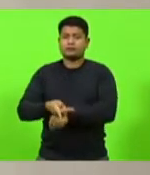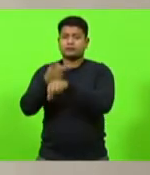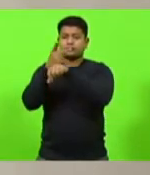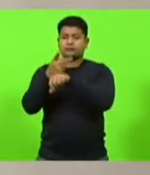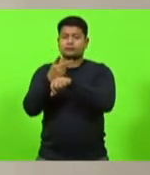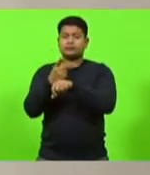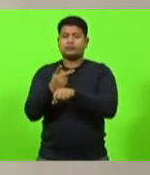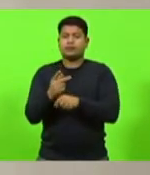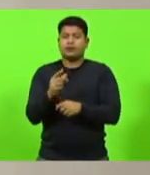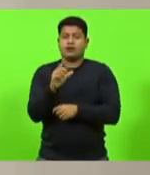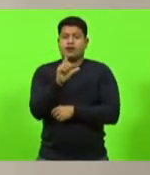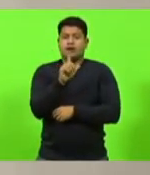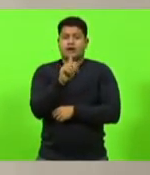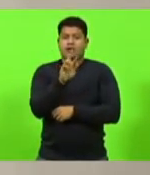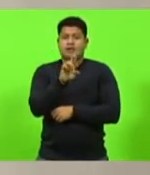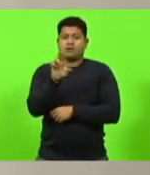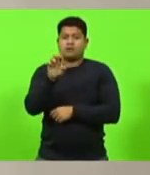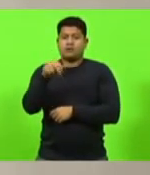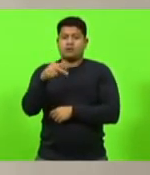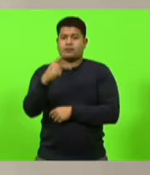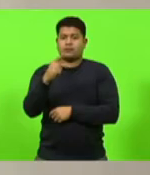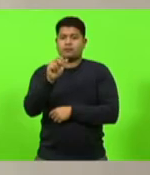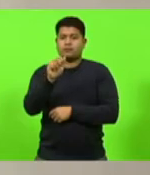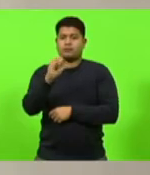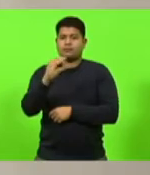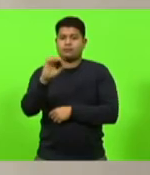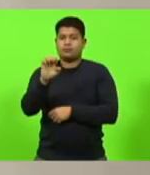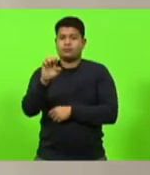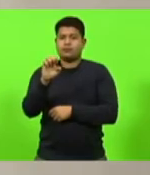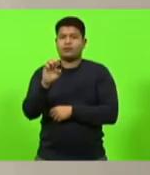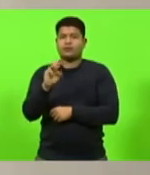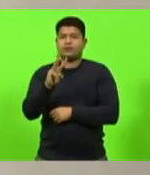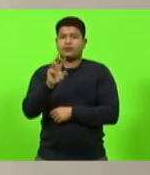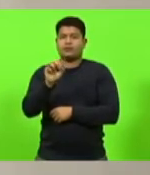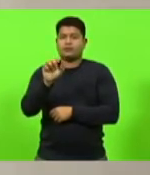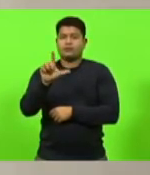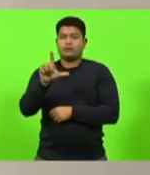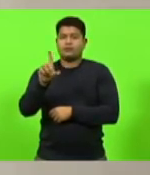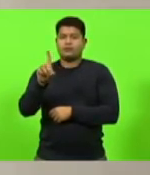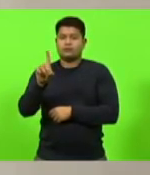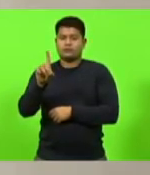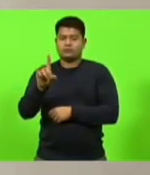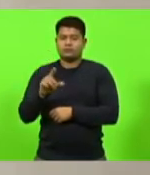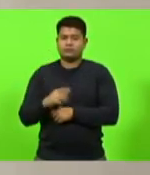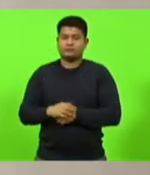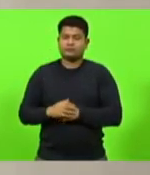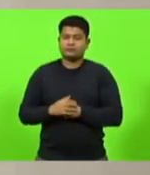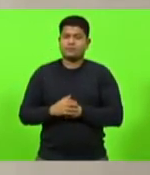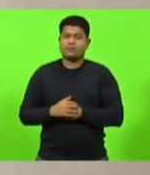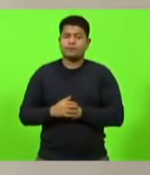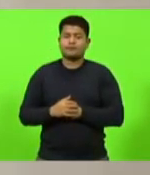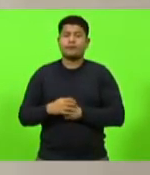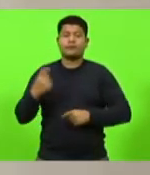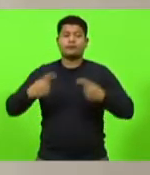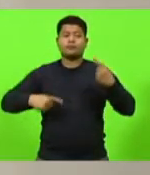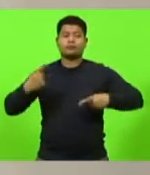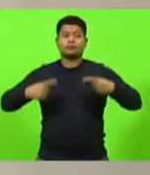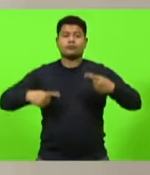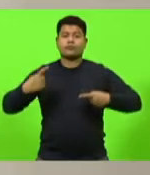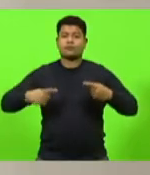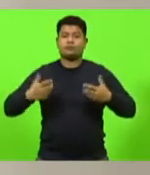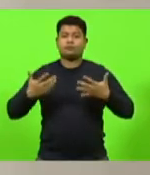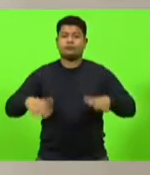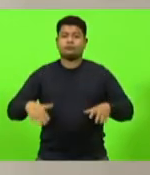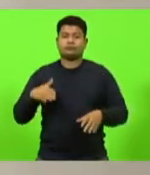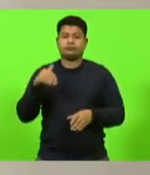Green Please the Work. É isso, deputado João Amin. Leitura perfeita? Mais ou menos. Em discussão. Não havendo